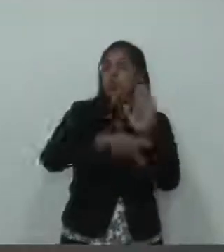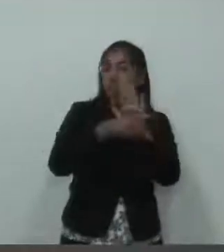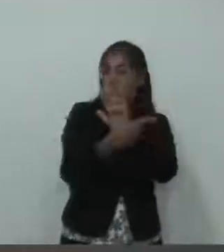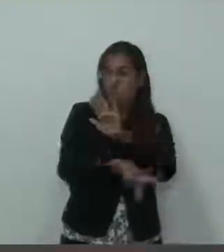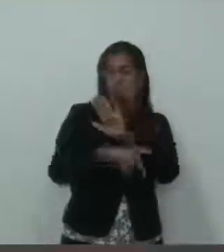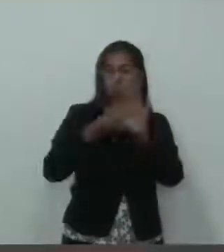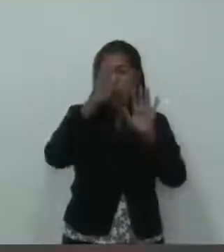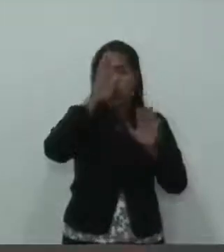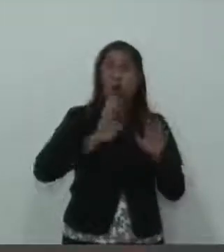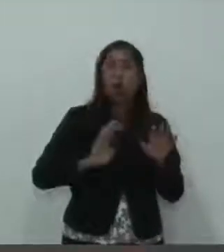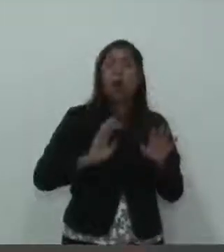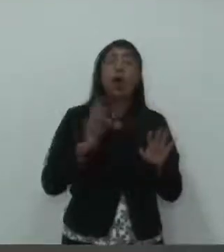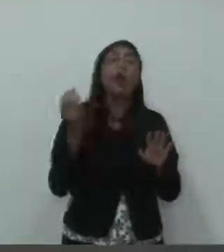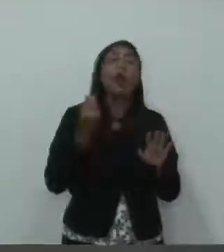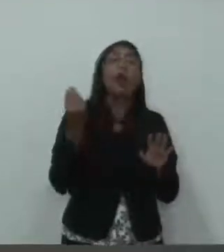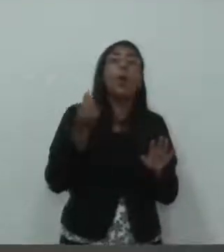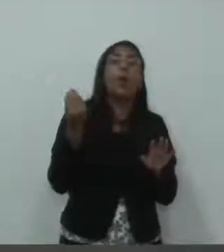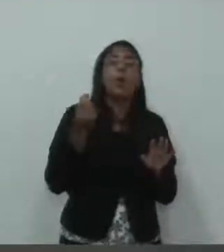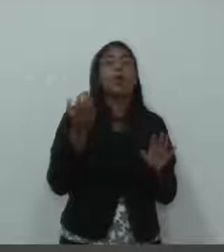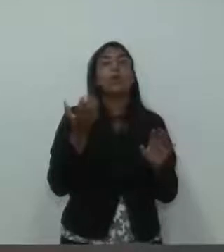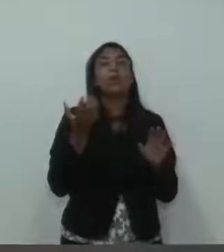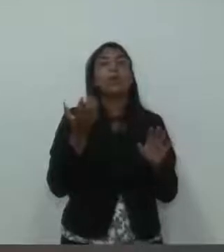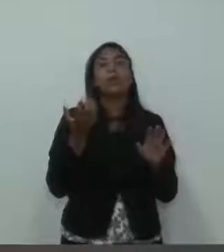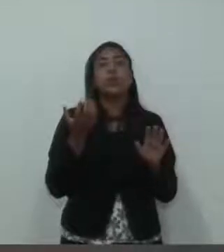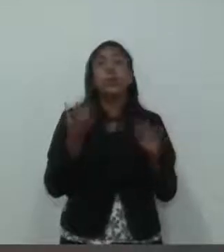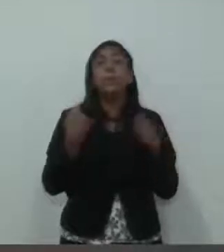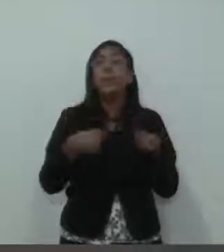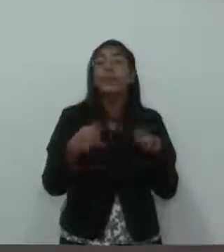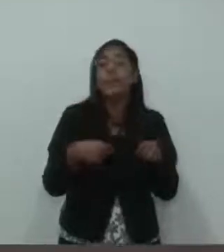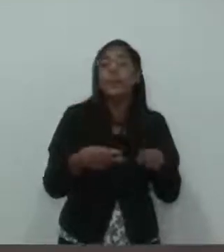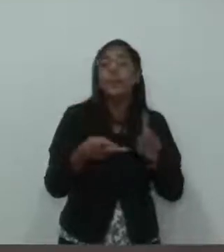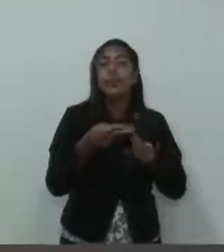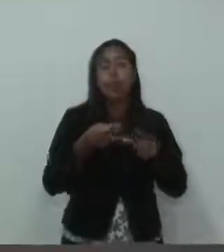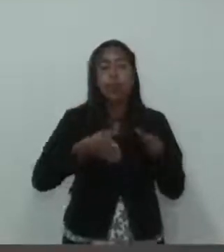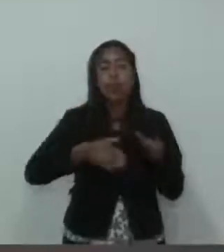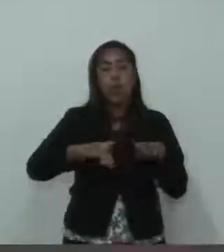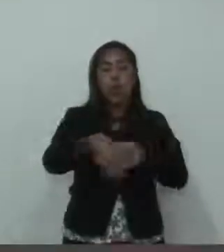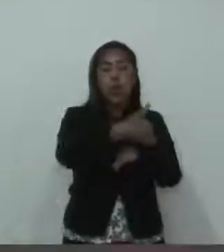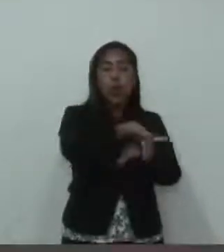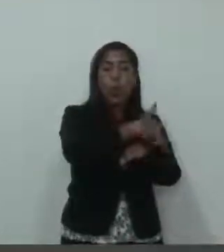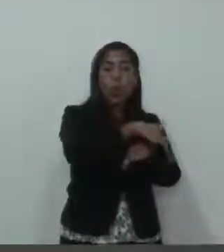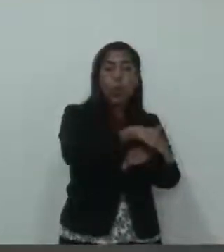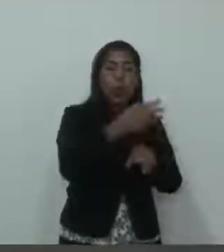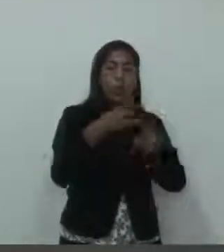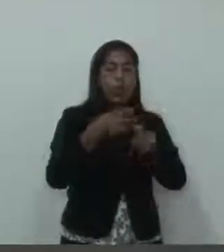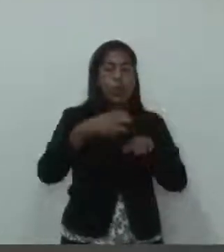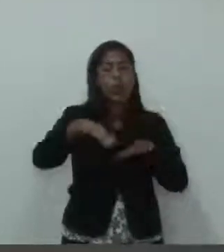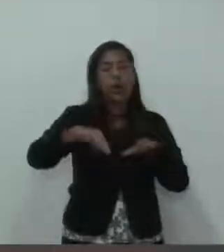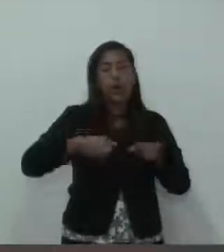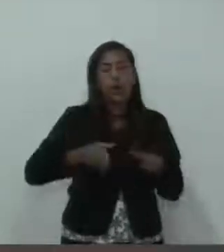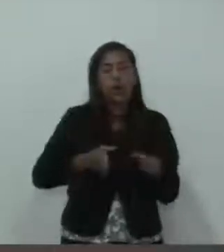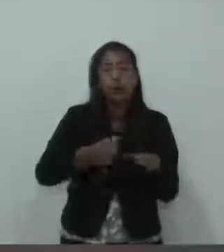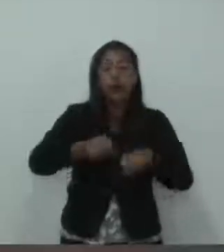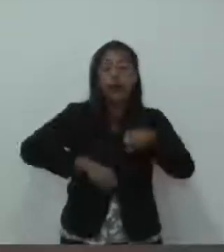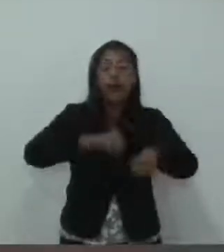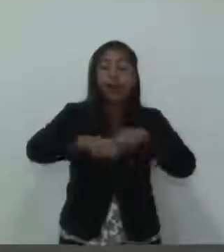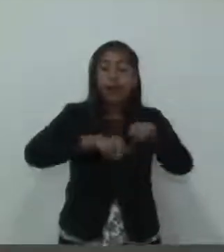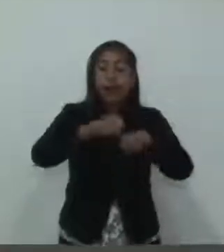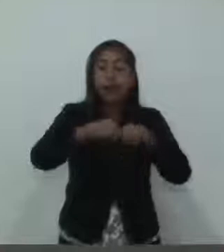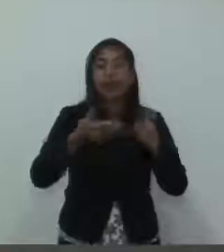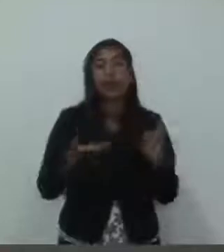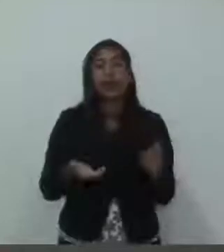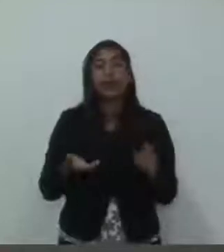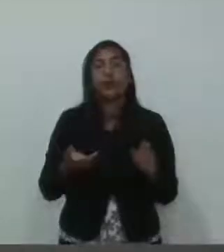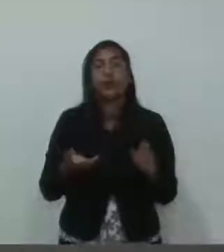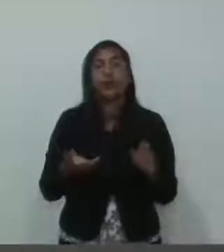plano? Circulação viária, infraestrutura do sistema de mobilidade urbana, incluindo ciclovias e ciclofaixas. Se a gente não coloca